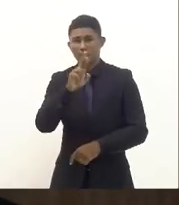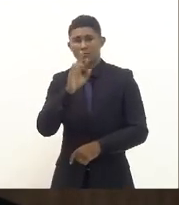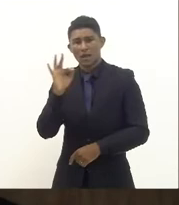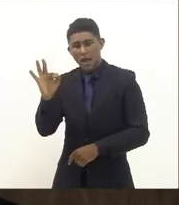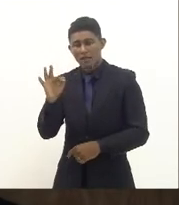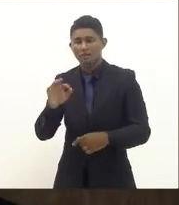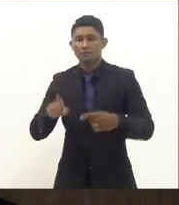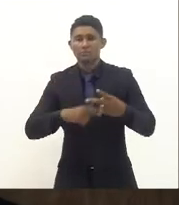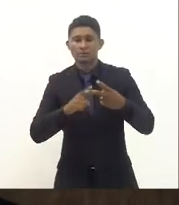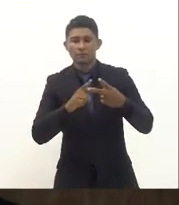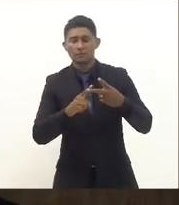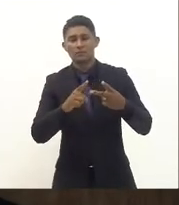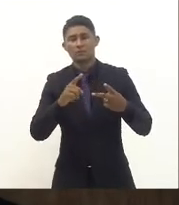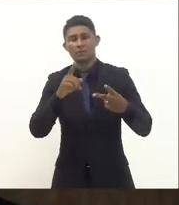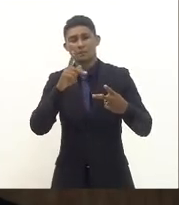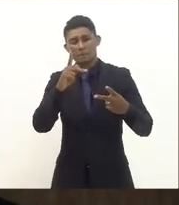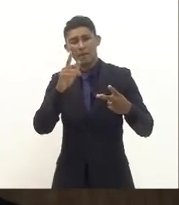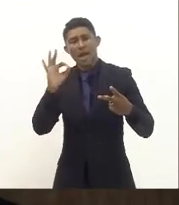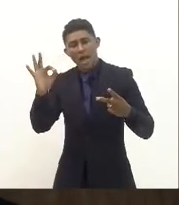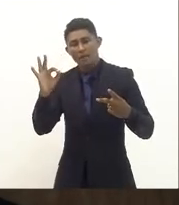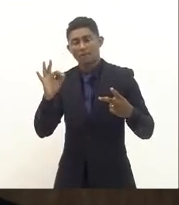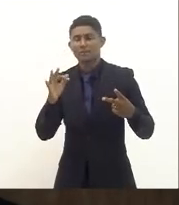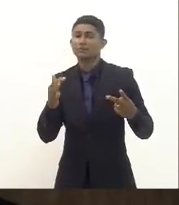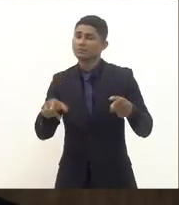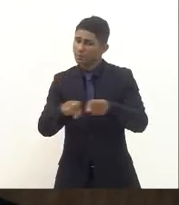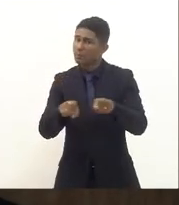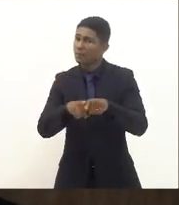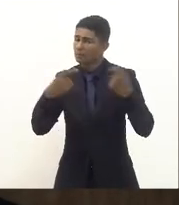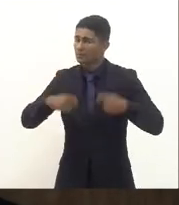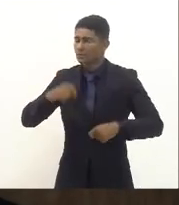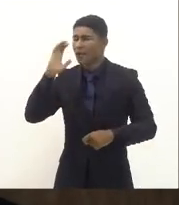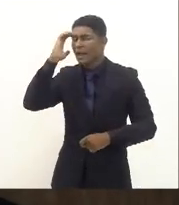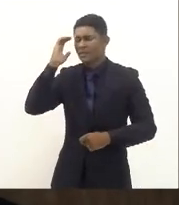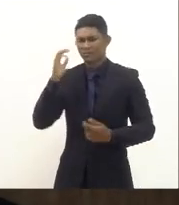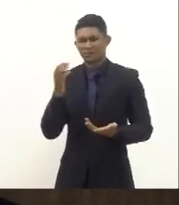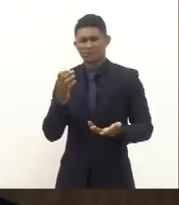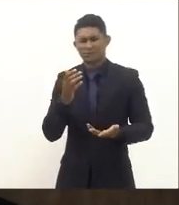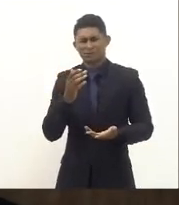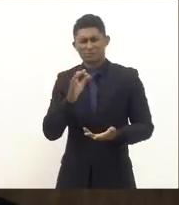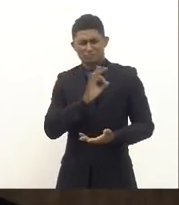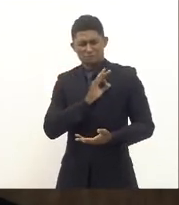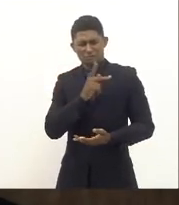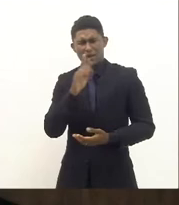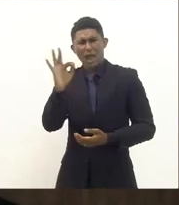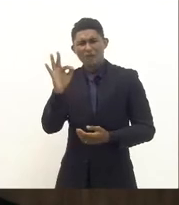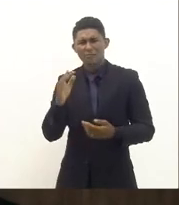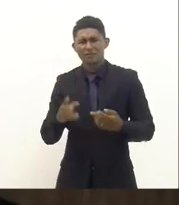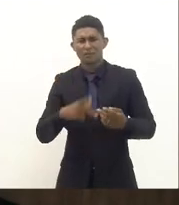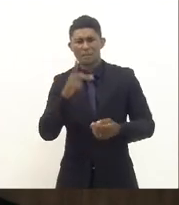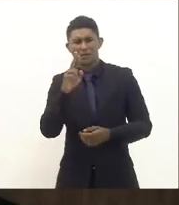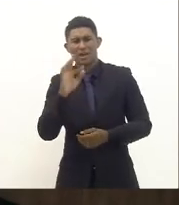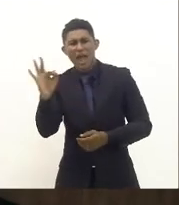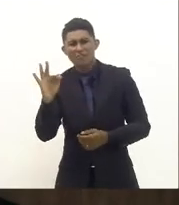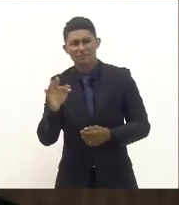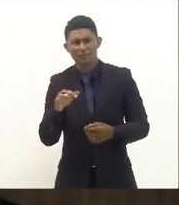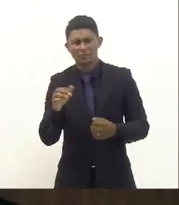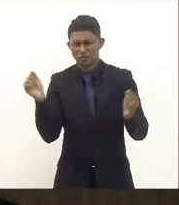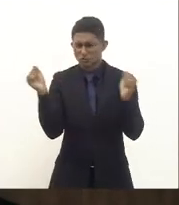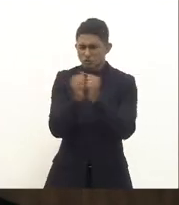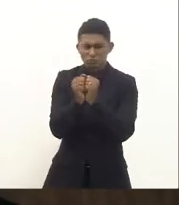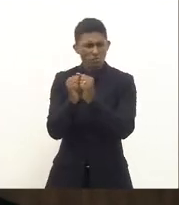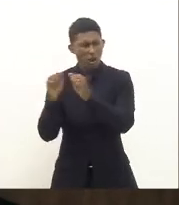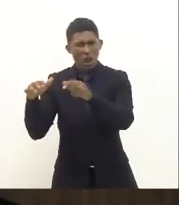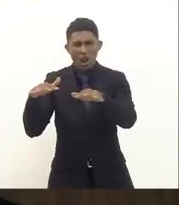Federal da Polícia Federal aí é preciso entender também que faz a polícia federal que faz a Polícia Rodoviária Federal nessas operações